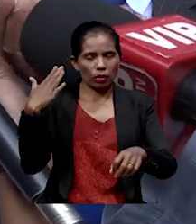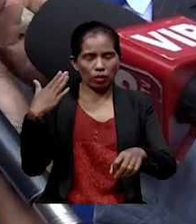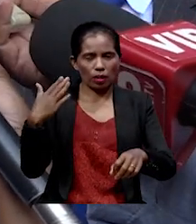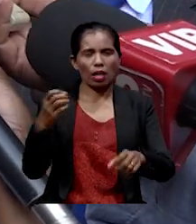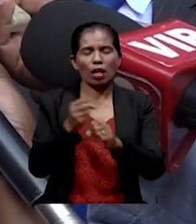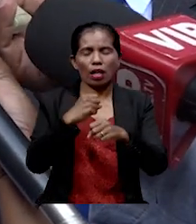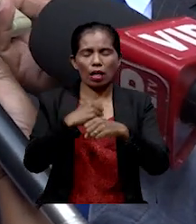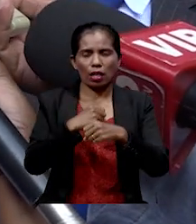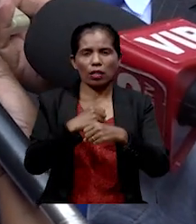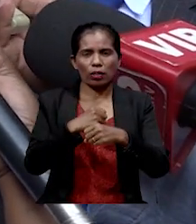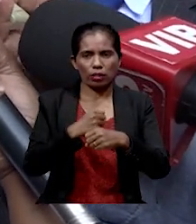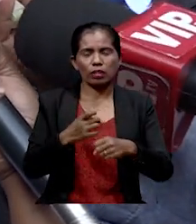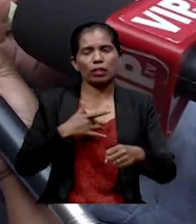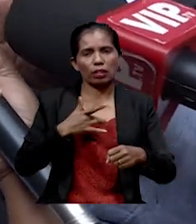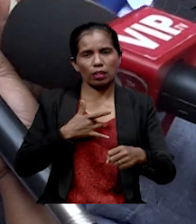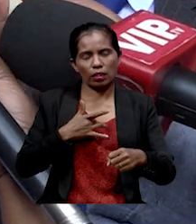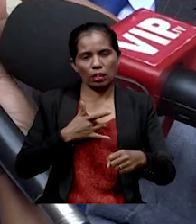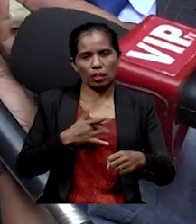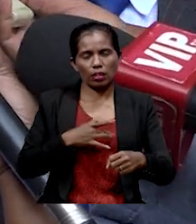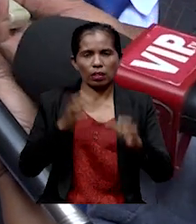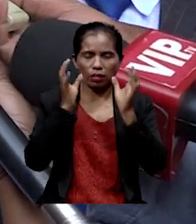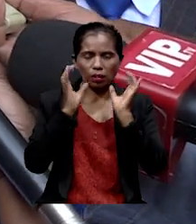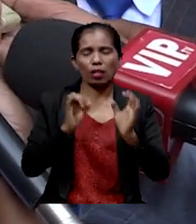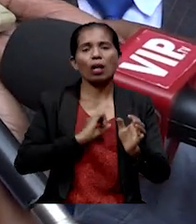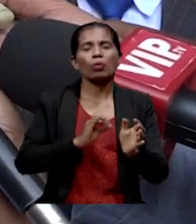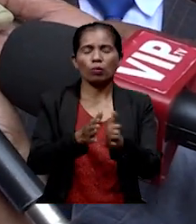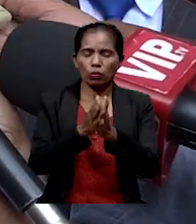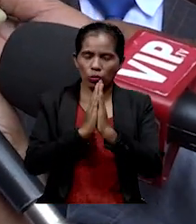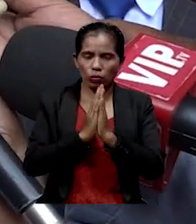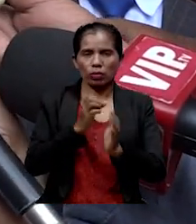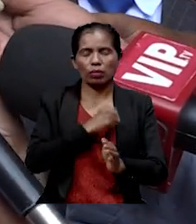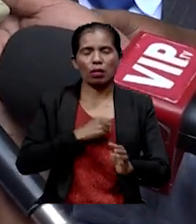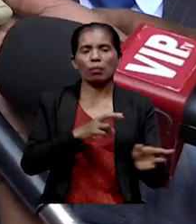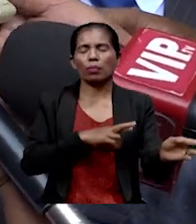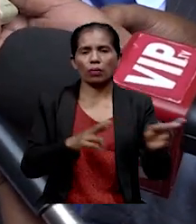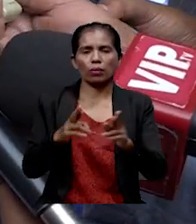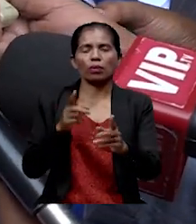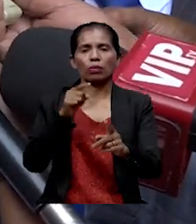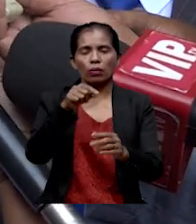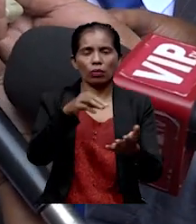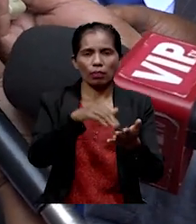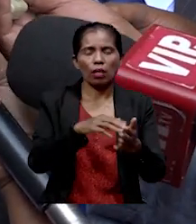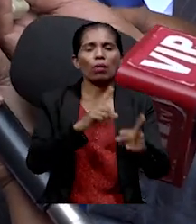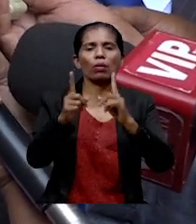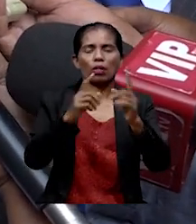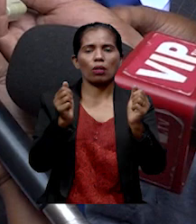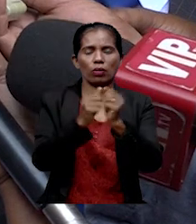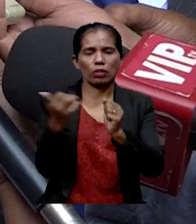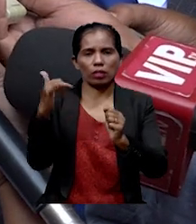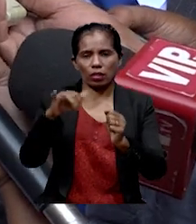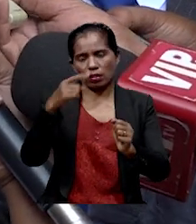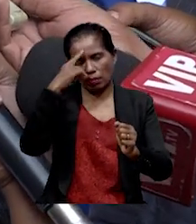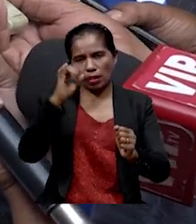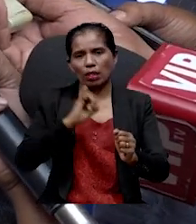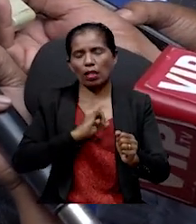ao uso desculpa, e ao pronto, a tu tumba, colheu, se irá, a maneira da minha